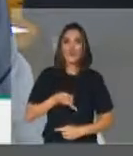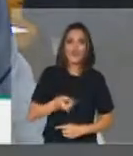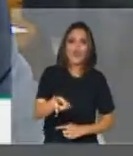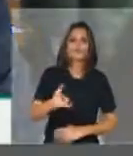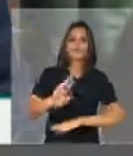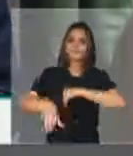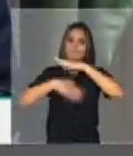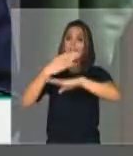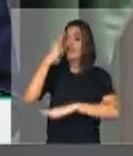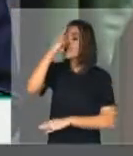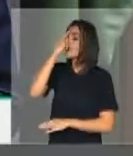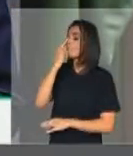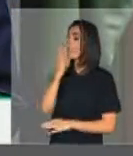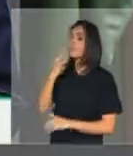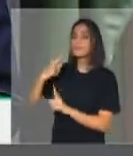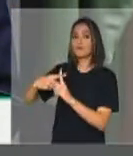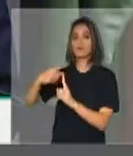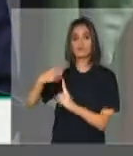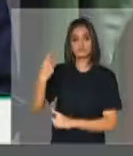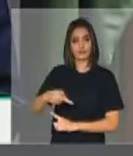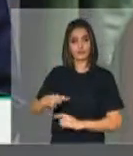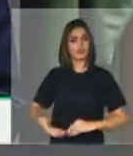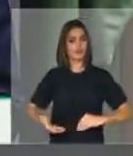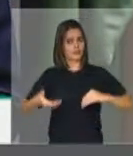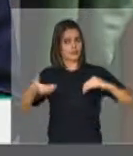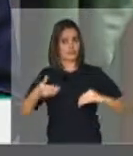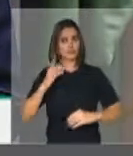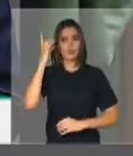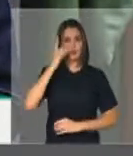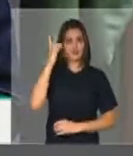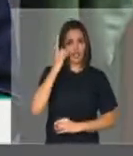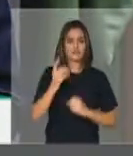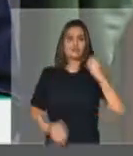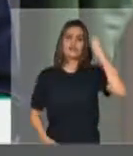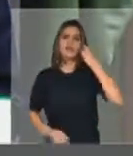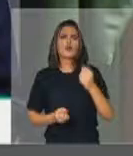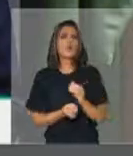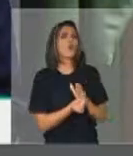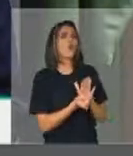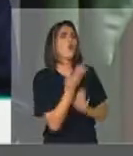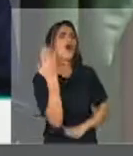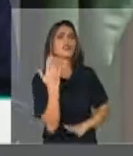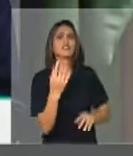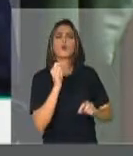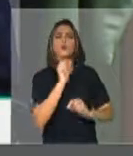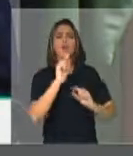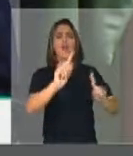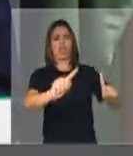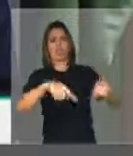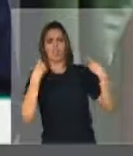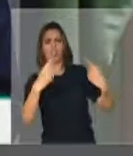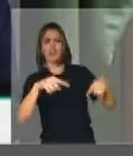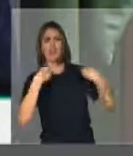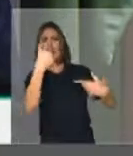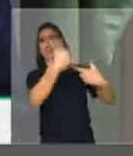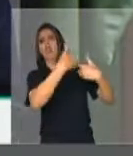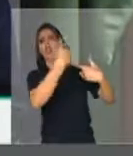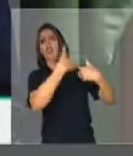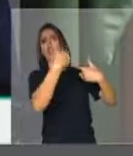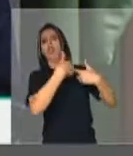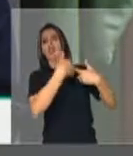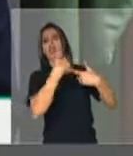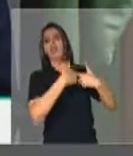Parlamento. Quantas vezes você torceu comigo quando tive reveses e injustiças impostas, muitas vezes